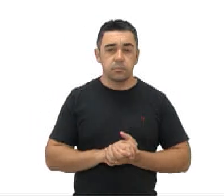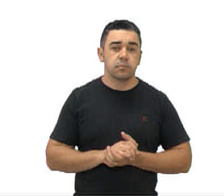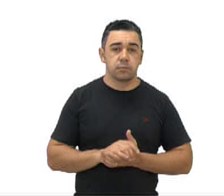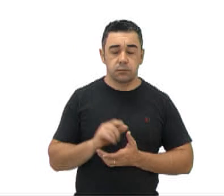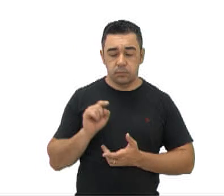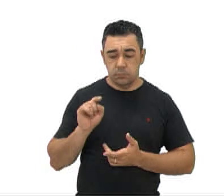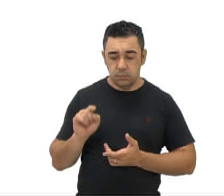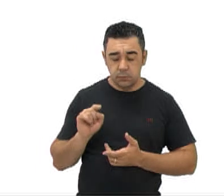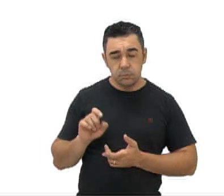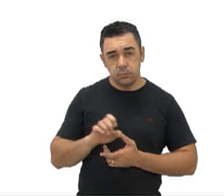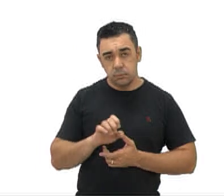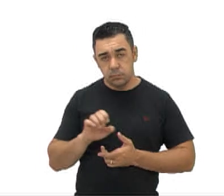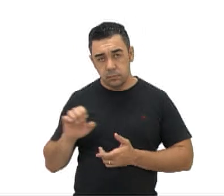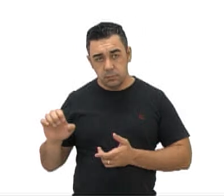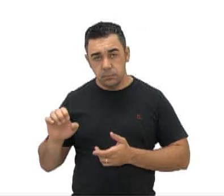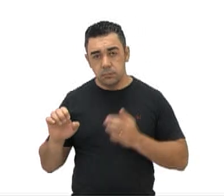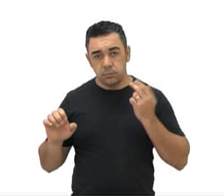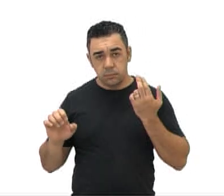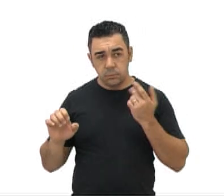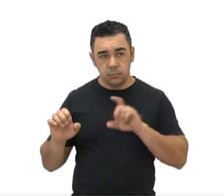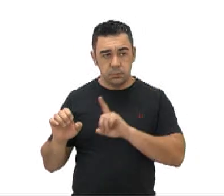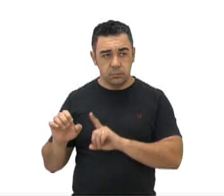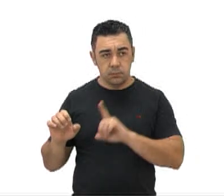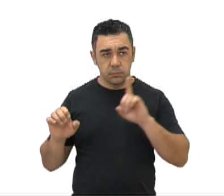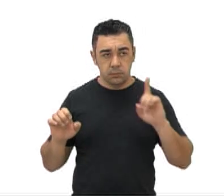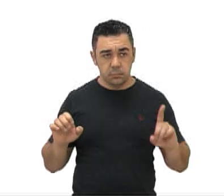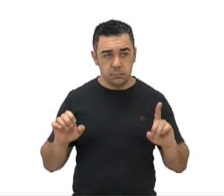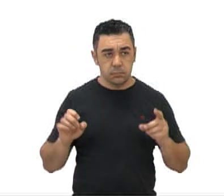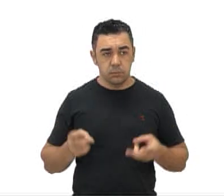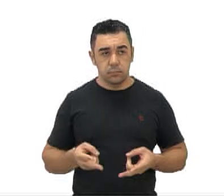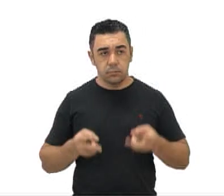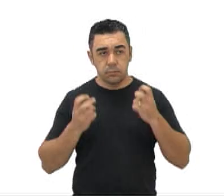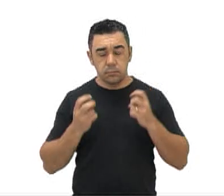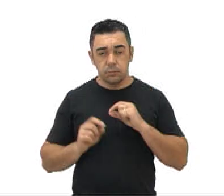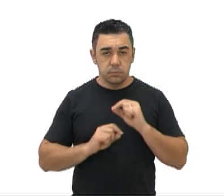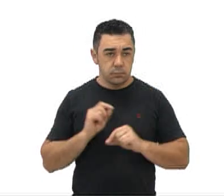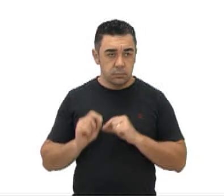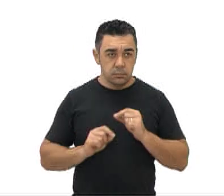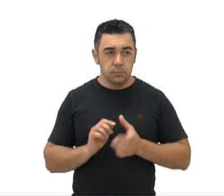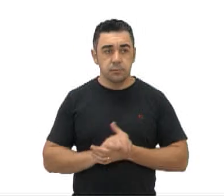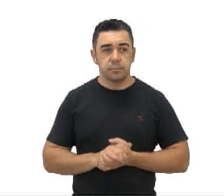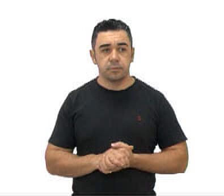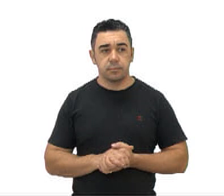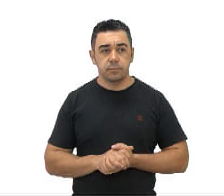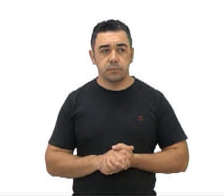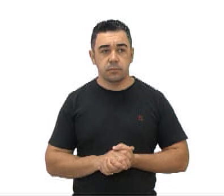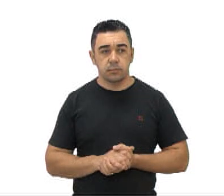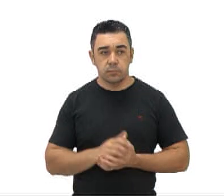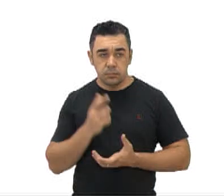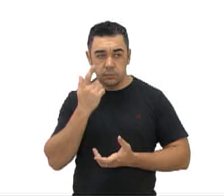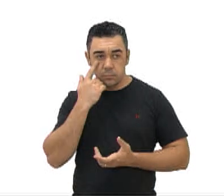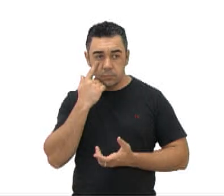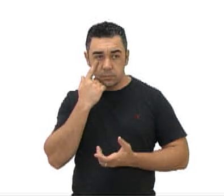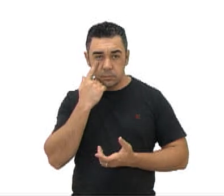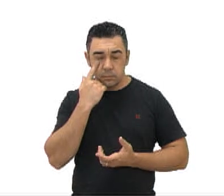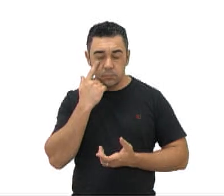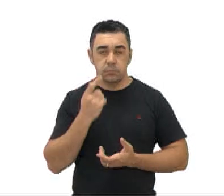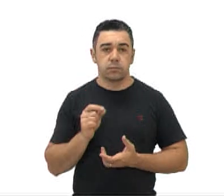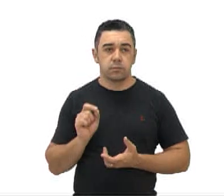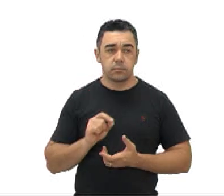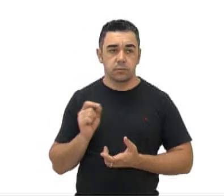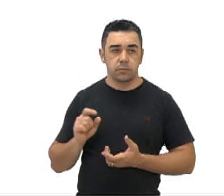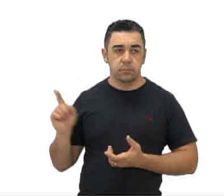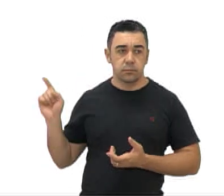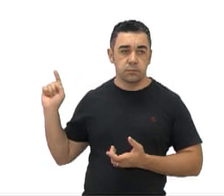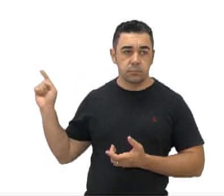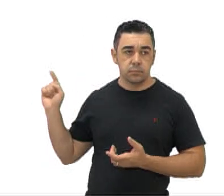à massa do lado direito. O que podemos observar nos itens destacados? Veja só, o mesmo